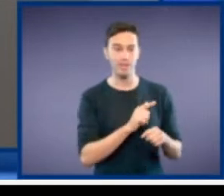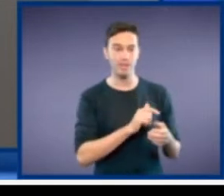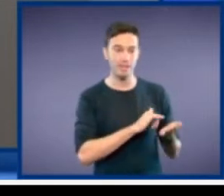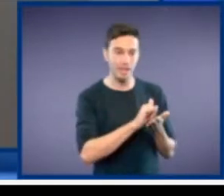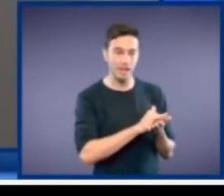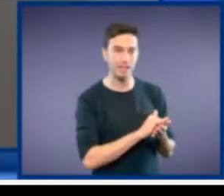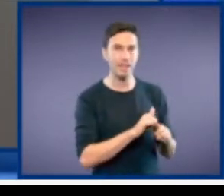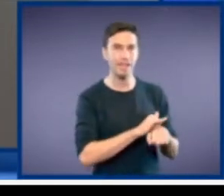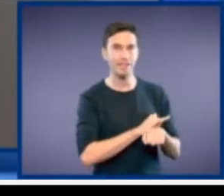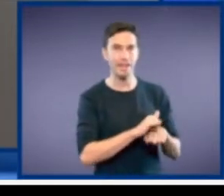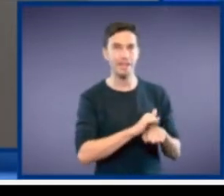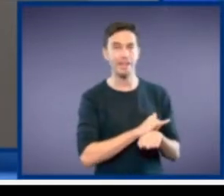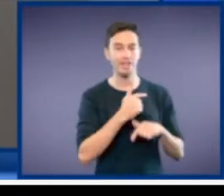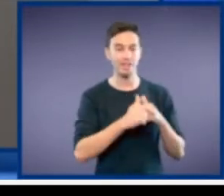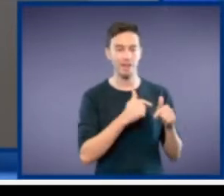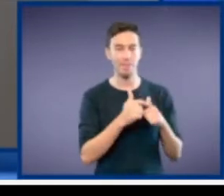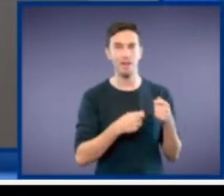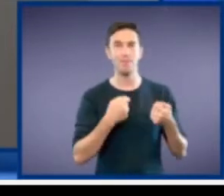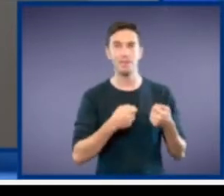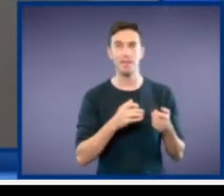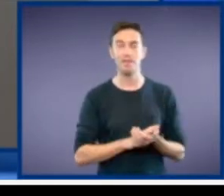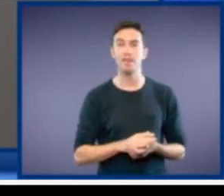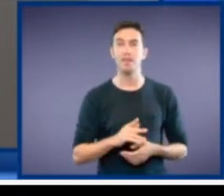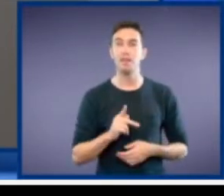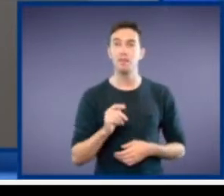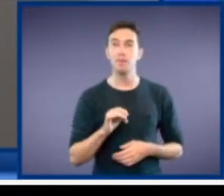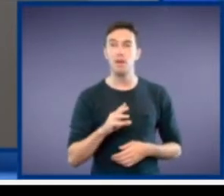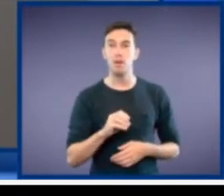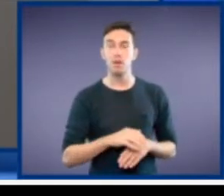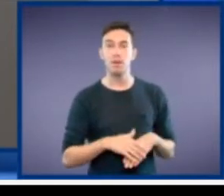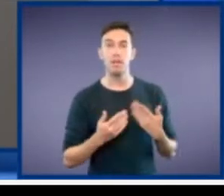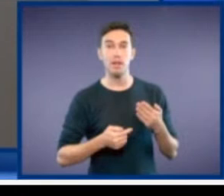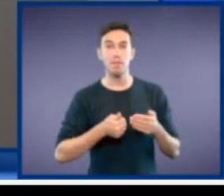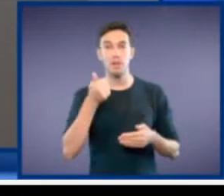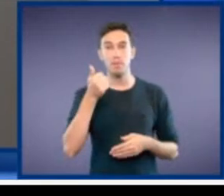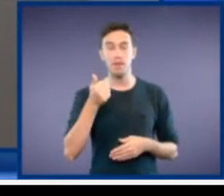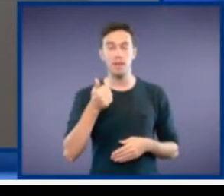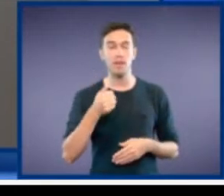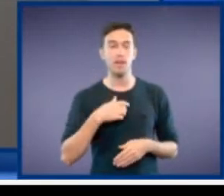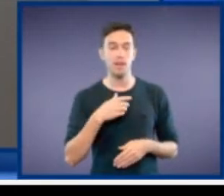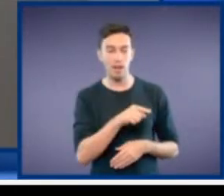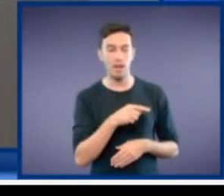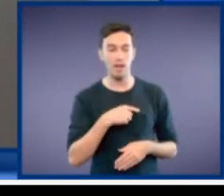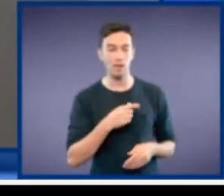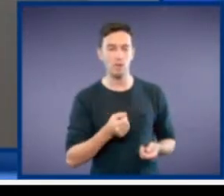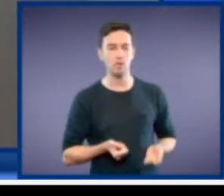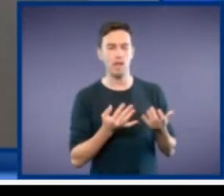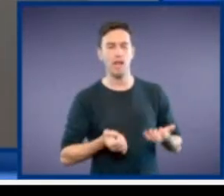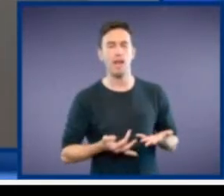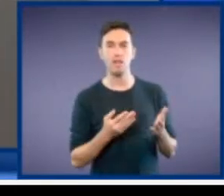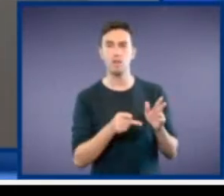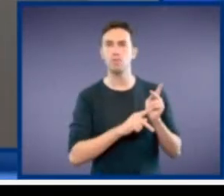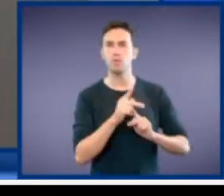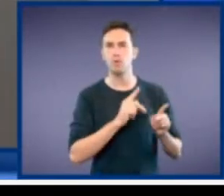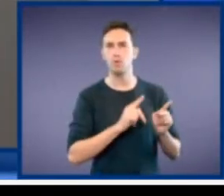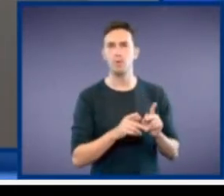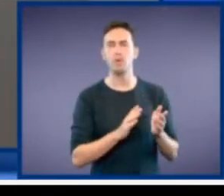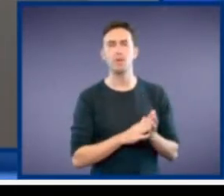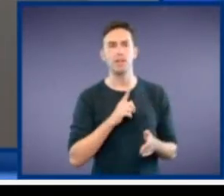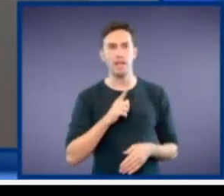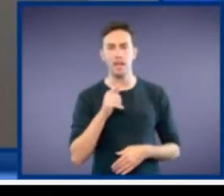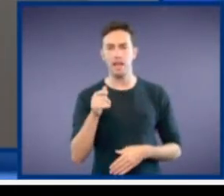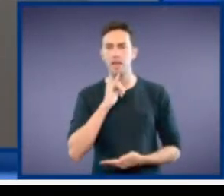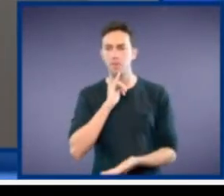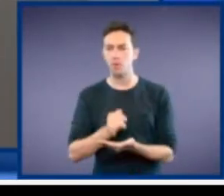Paulo Guedes. Primeira delas, melhorar o gasto público. A gente gasta dinheiro demais da população, arrecada imposto